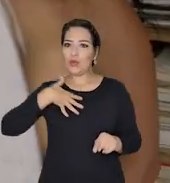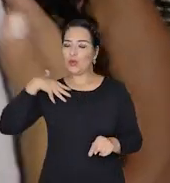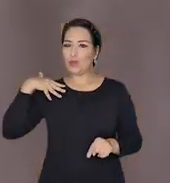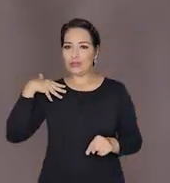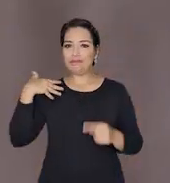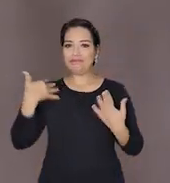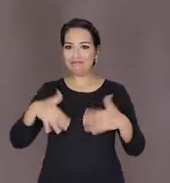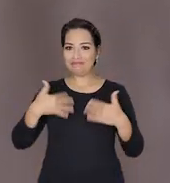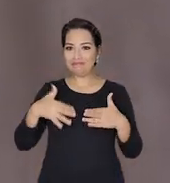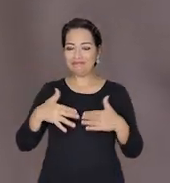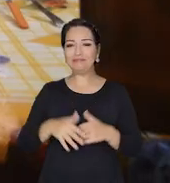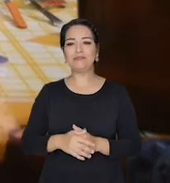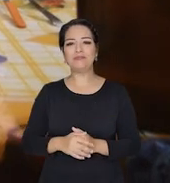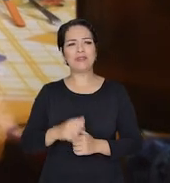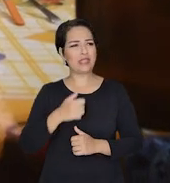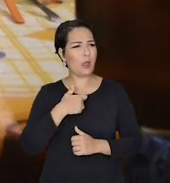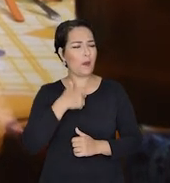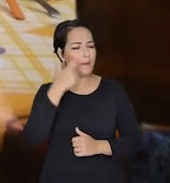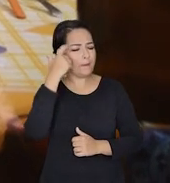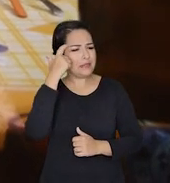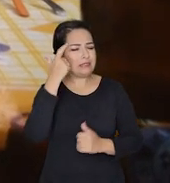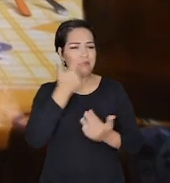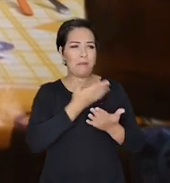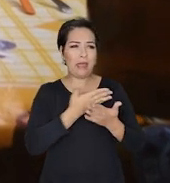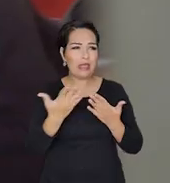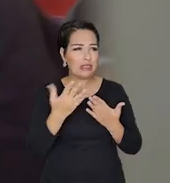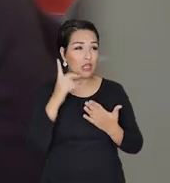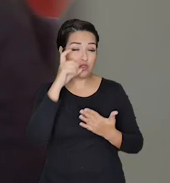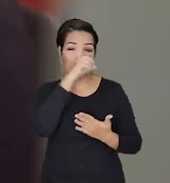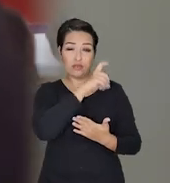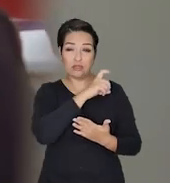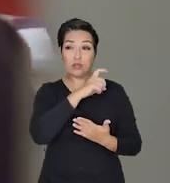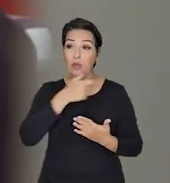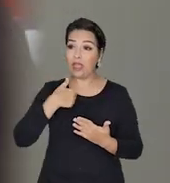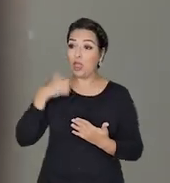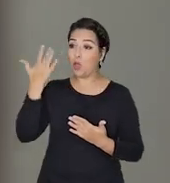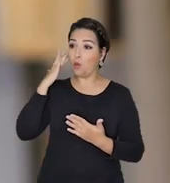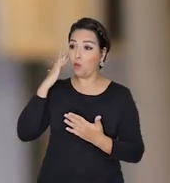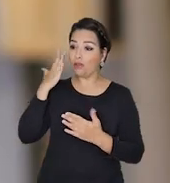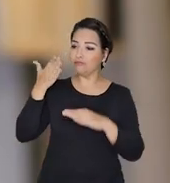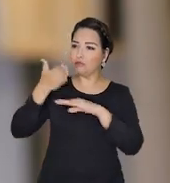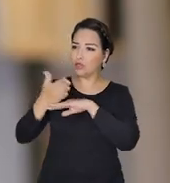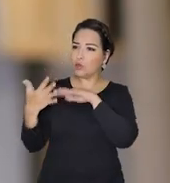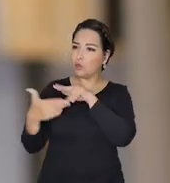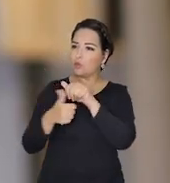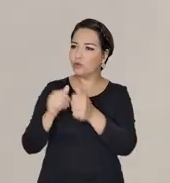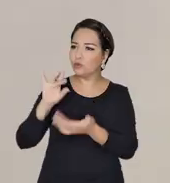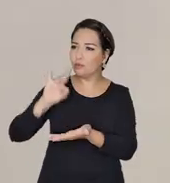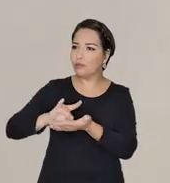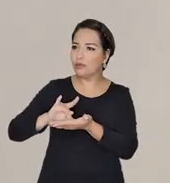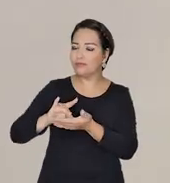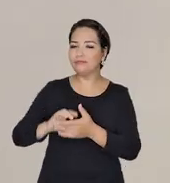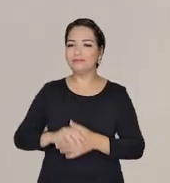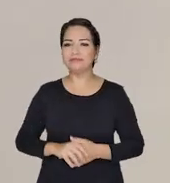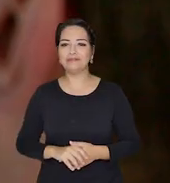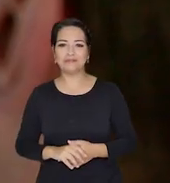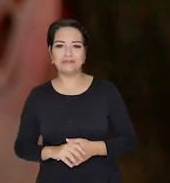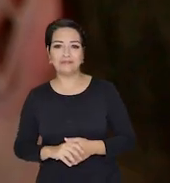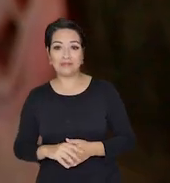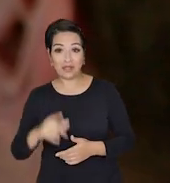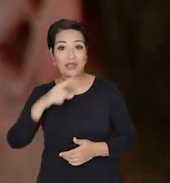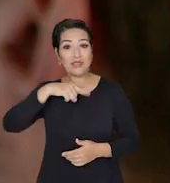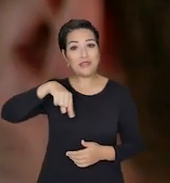difícil. Eu pensei que eu ia perder a batalha. Mas em nenhum momento eu desisti deles. Eu acho que eu tô inserindo ele no mundo. A gente quer